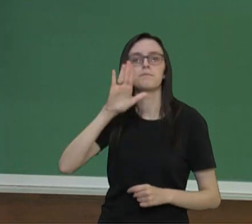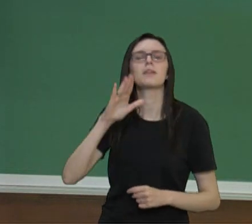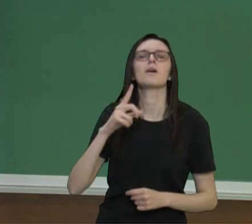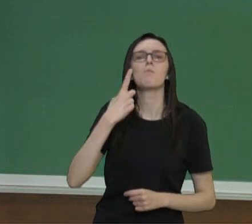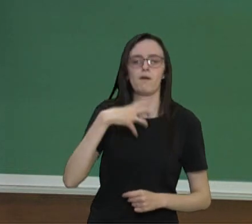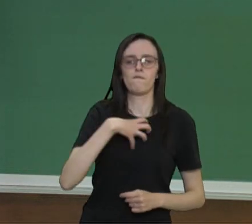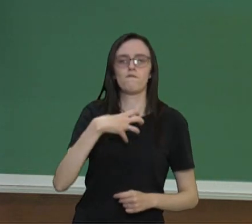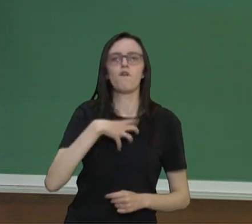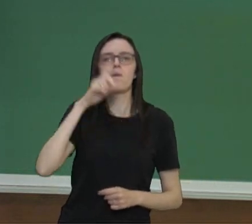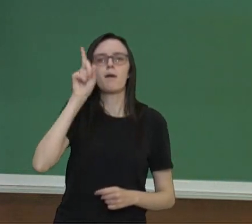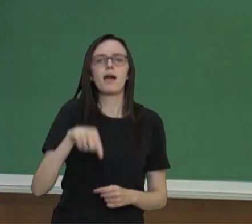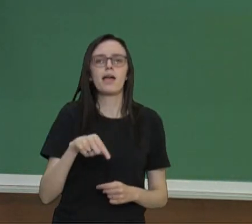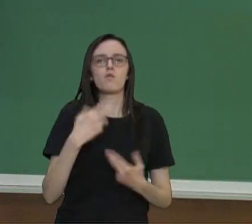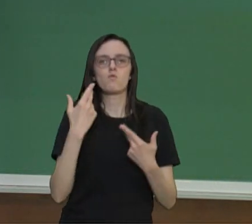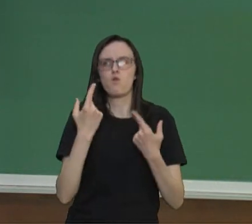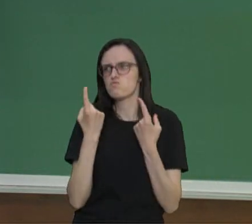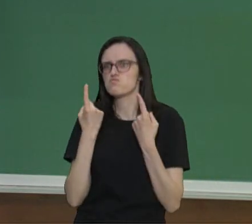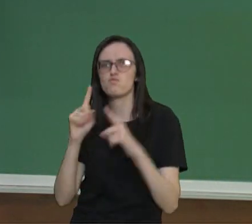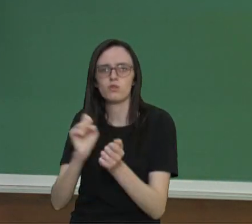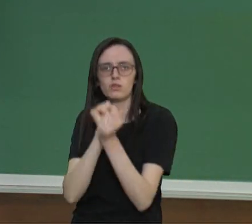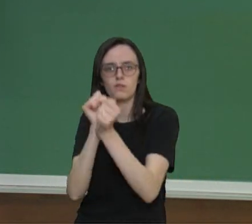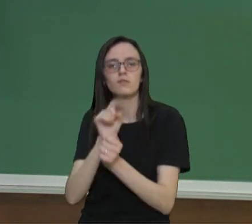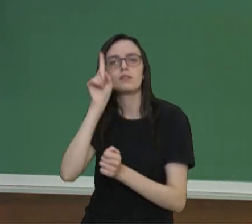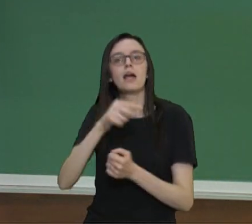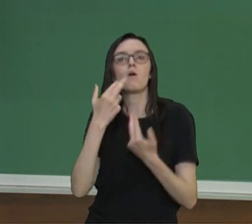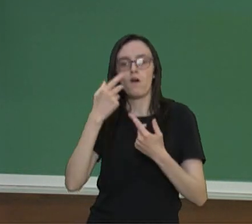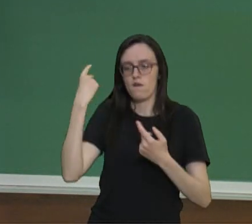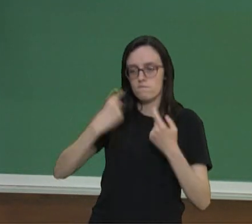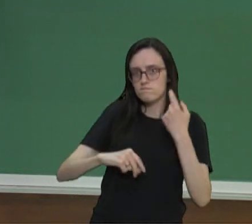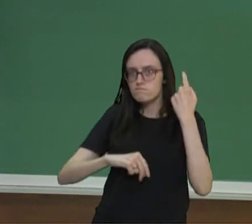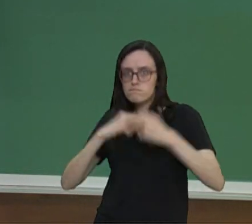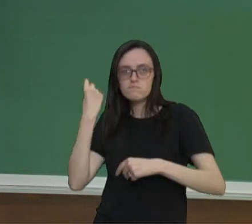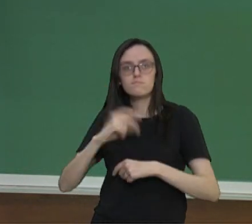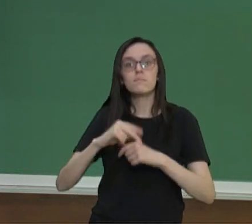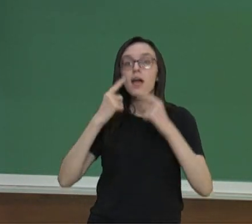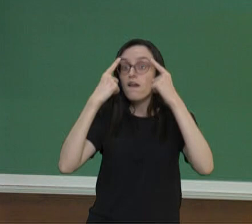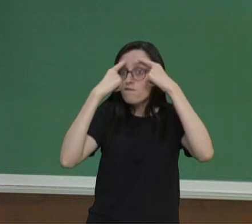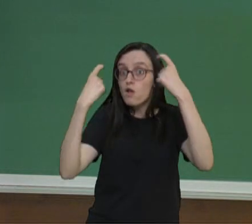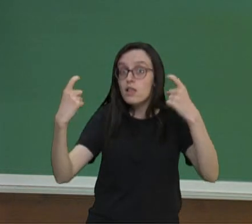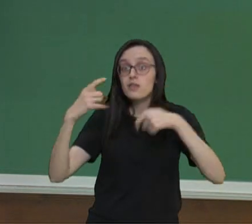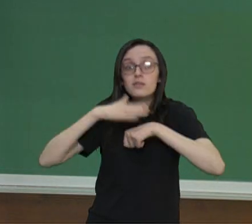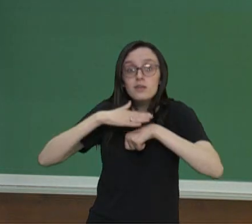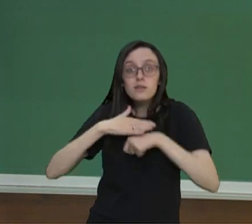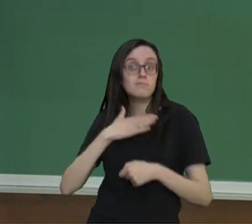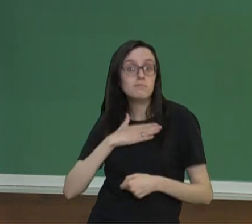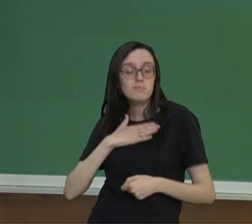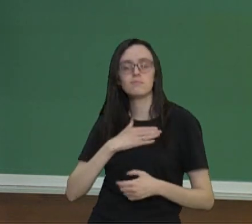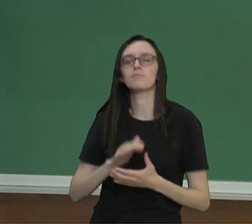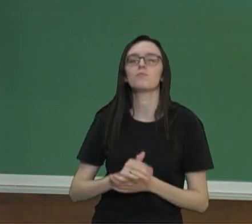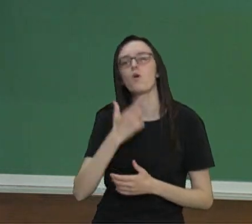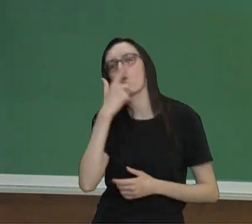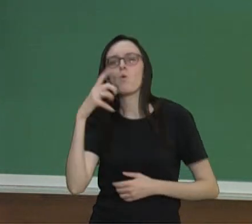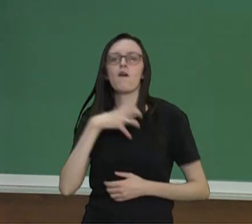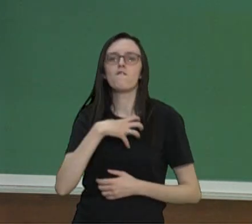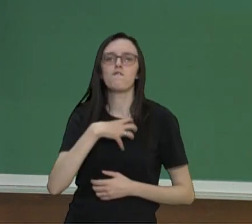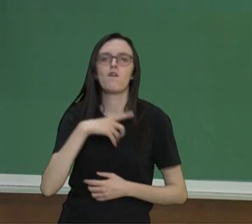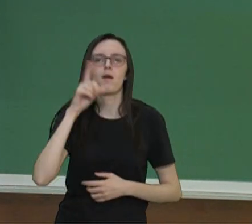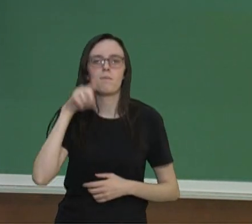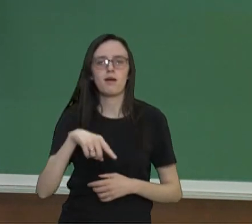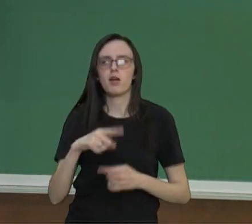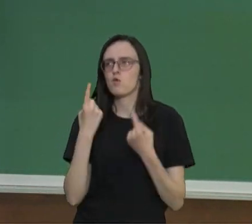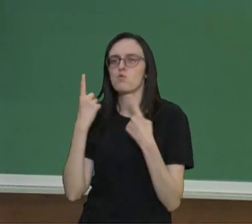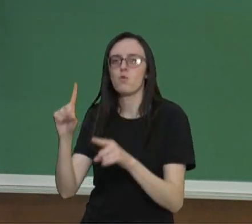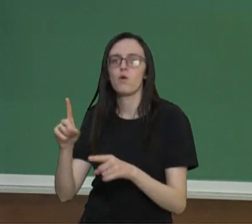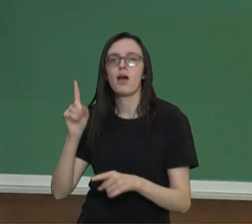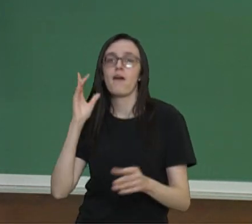resistir à escravidão é a violência contra si mesmos, que eles praticavam. Uma segunda forma de resistência, as fugas,